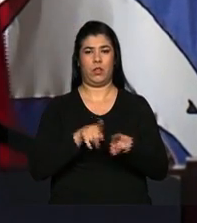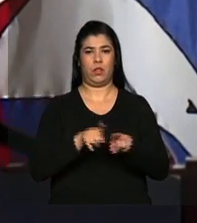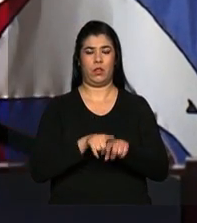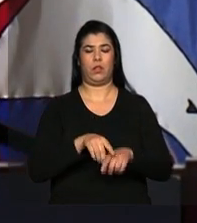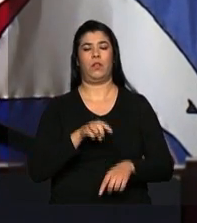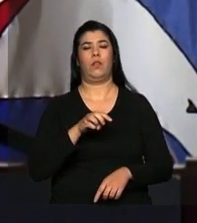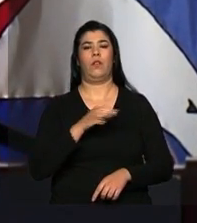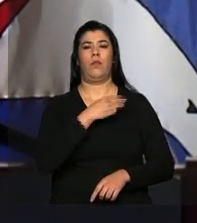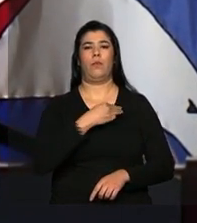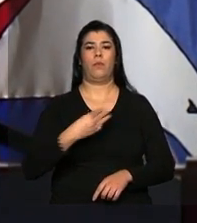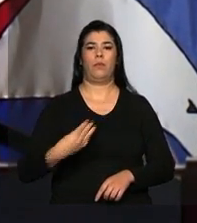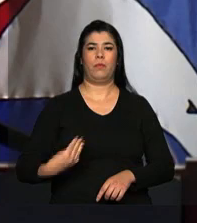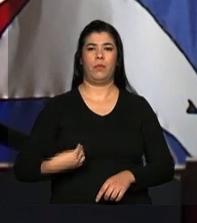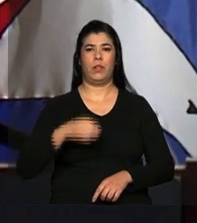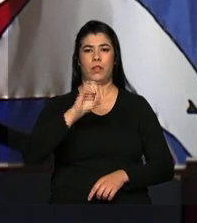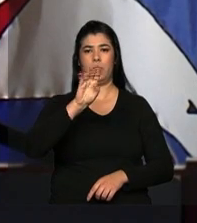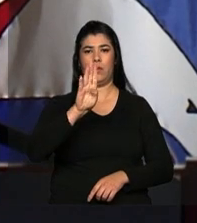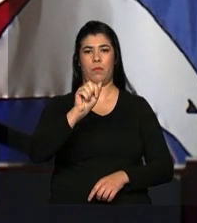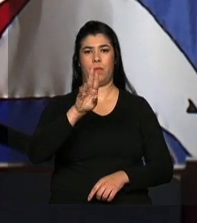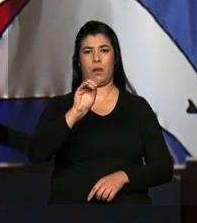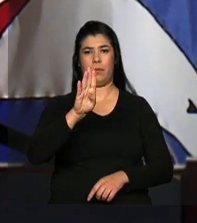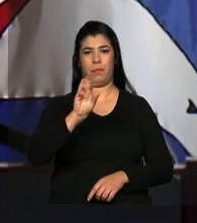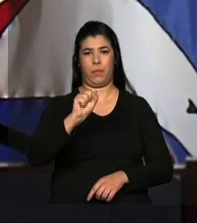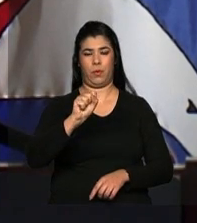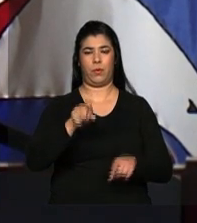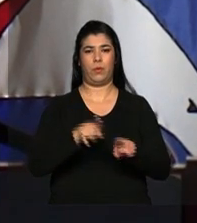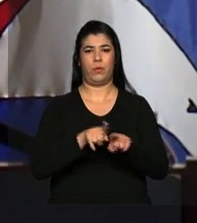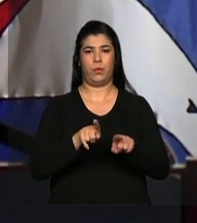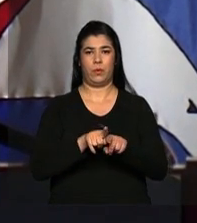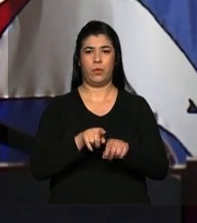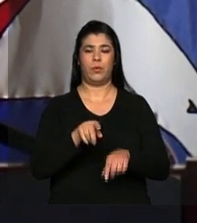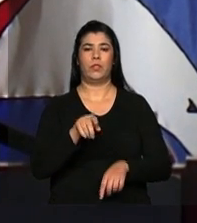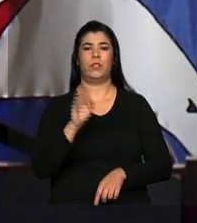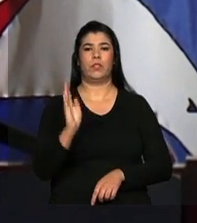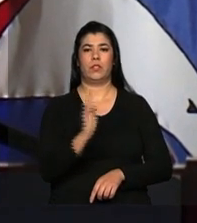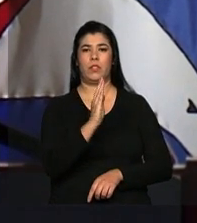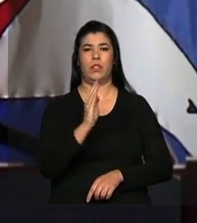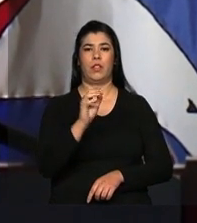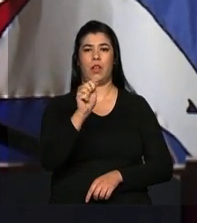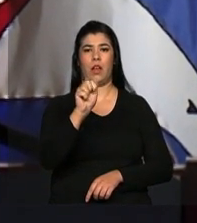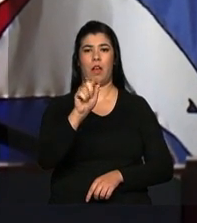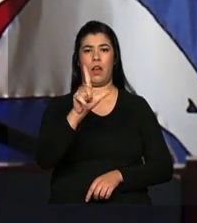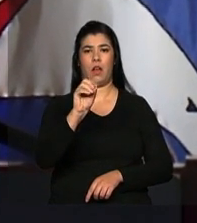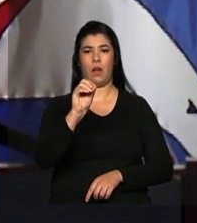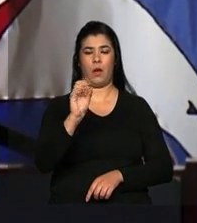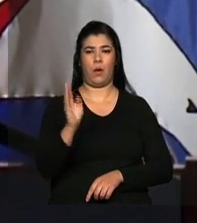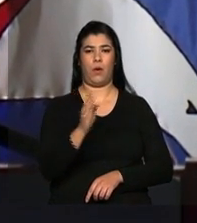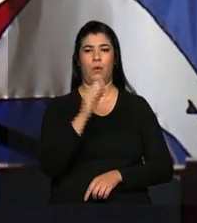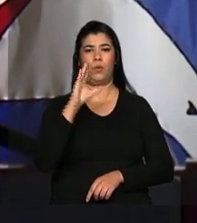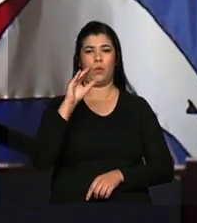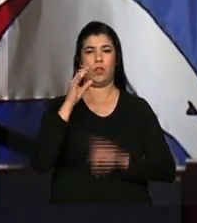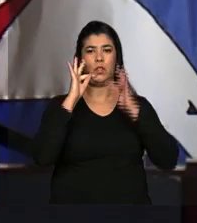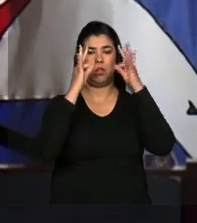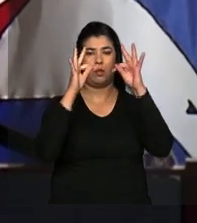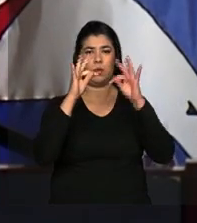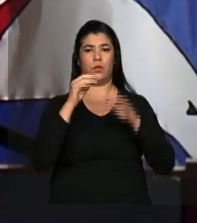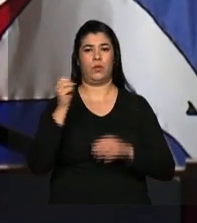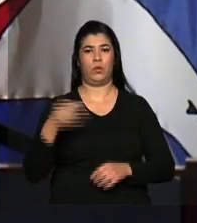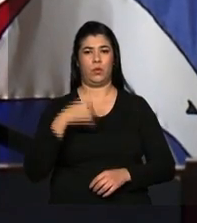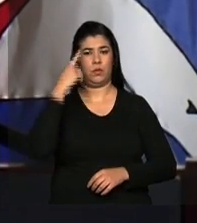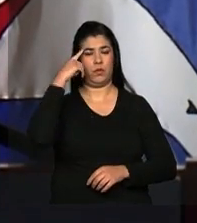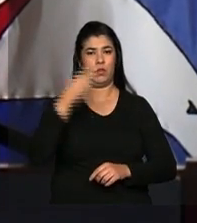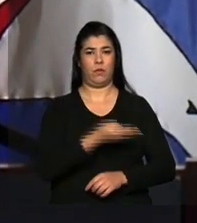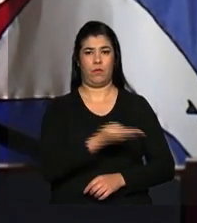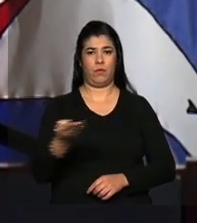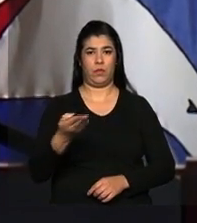Orçamento e Gestão, Aldo Rebelo, da Ciência, Tecnologia e Inovação. Senhores